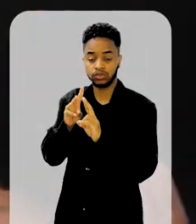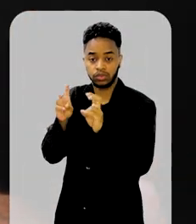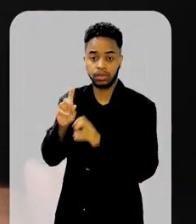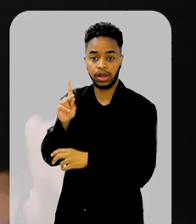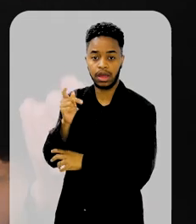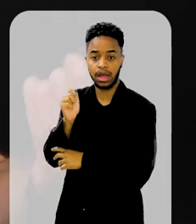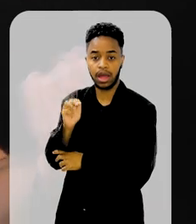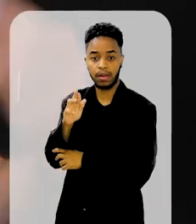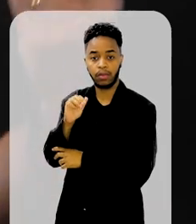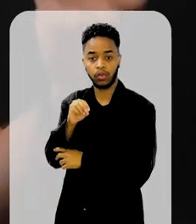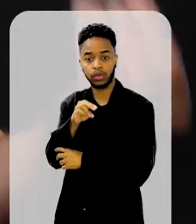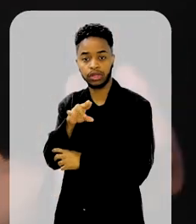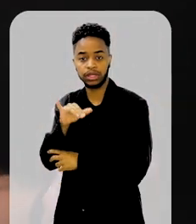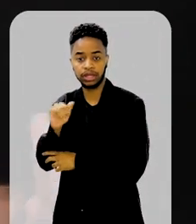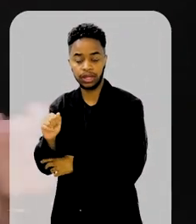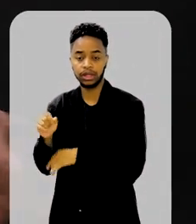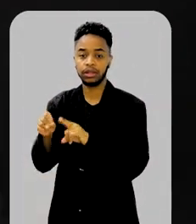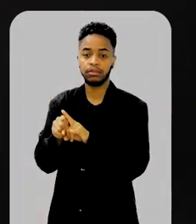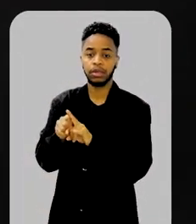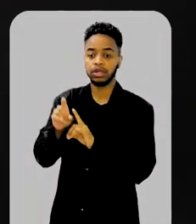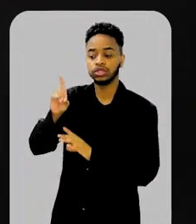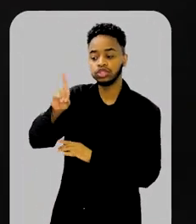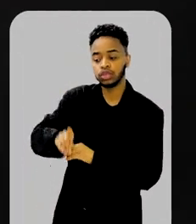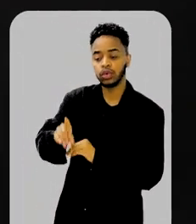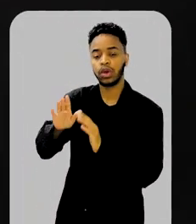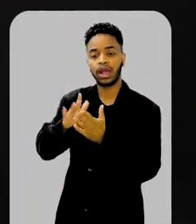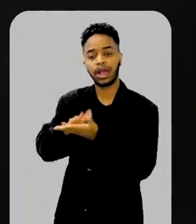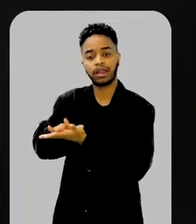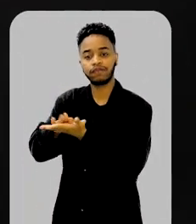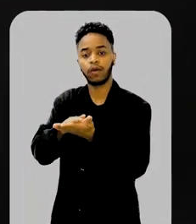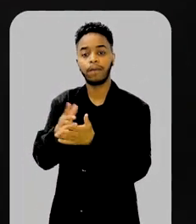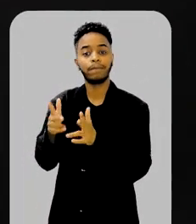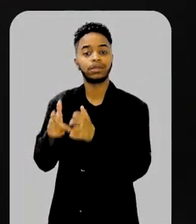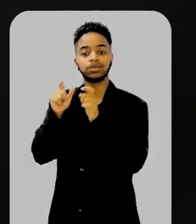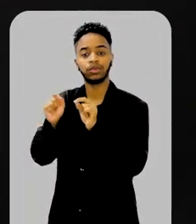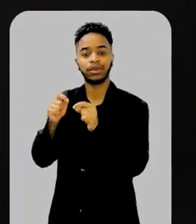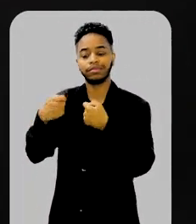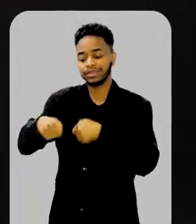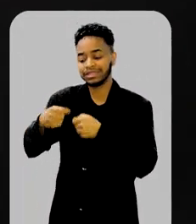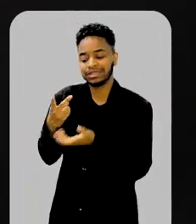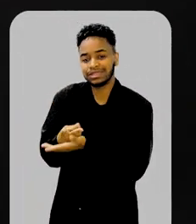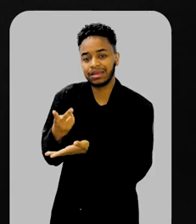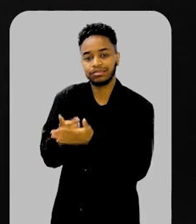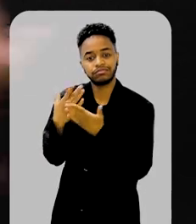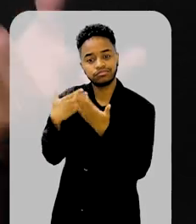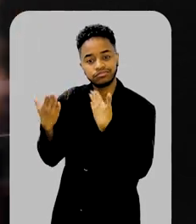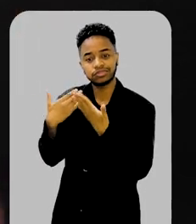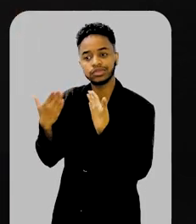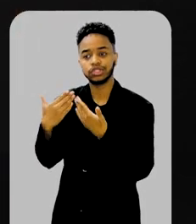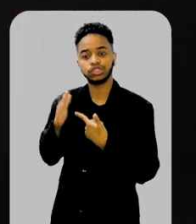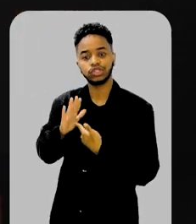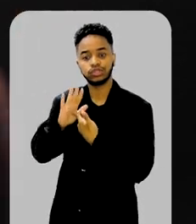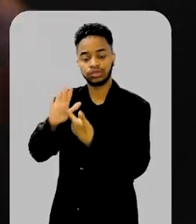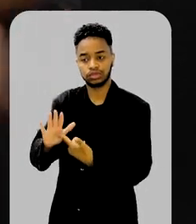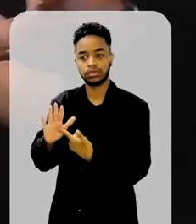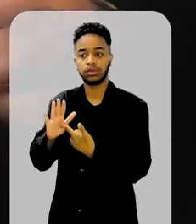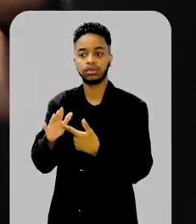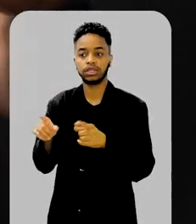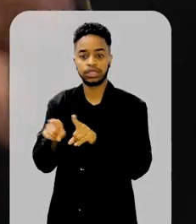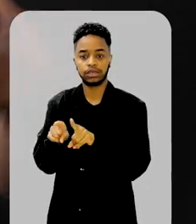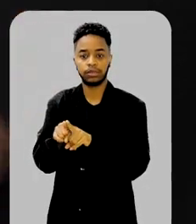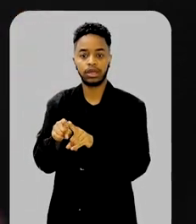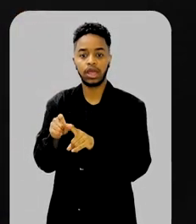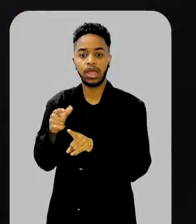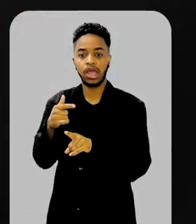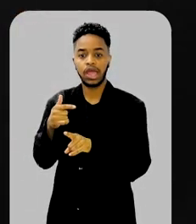Harmonia da direção de carnaval de entender que tudo vai partir de um diálogo vou Tercer um exemplo para você para ser prático PR